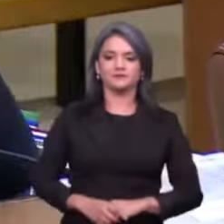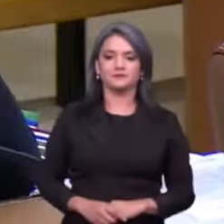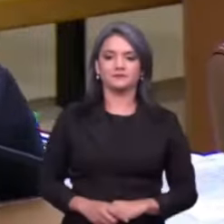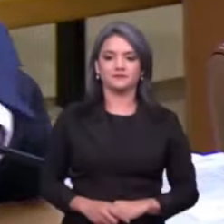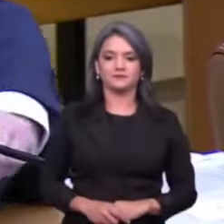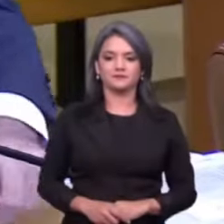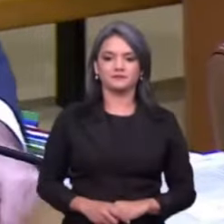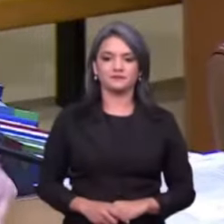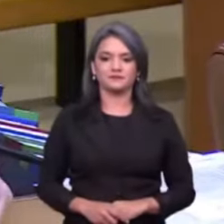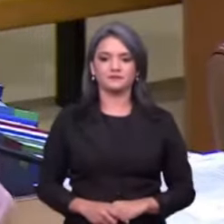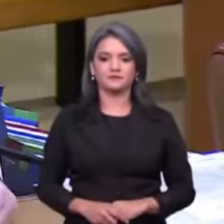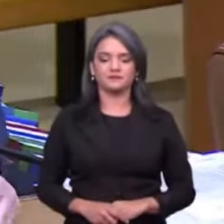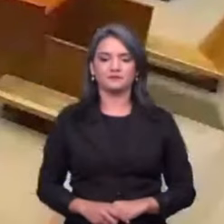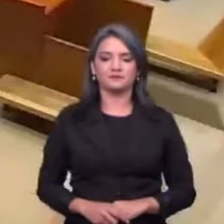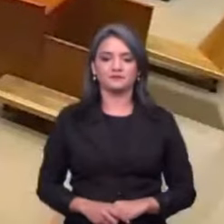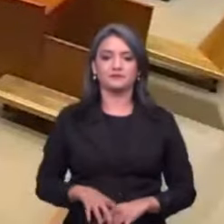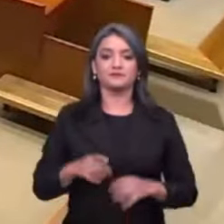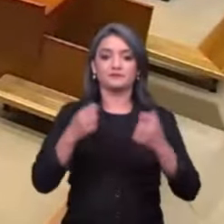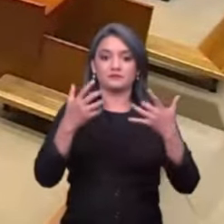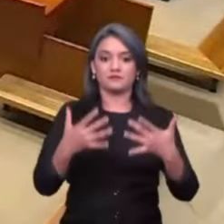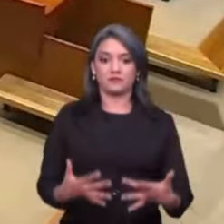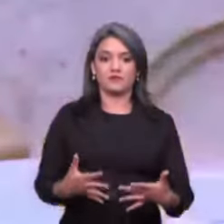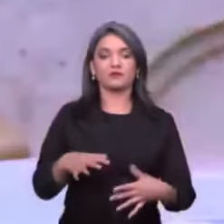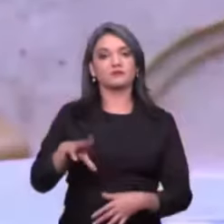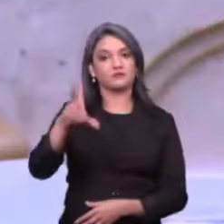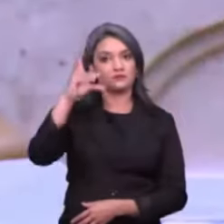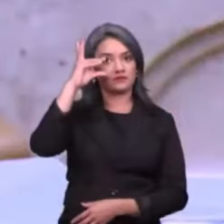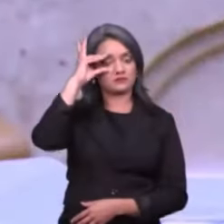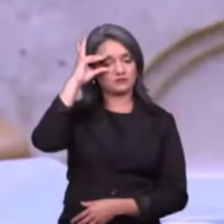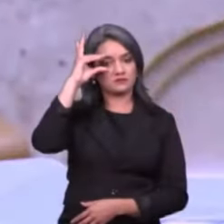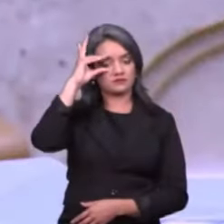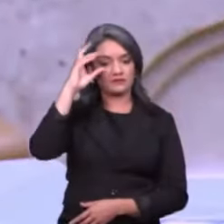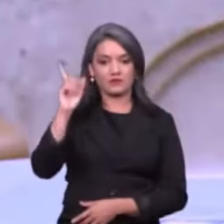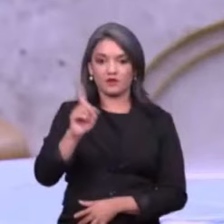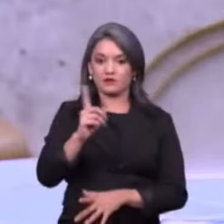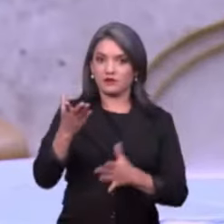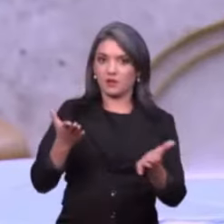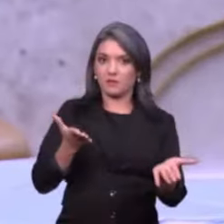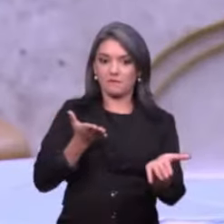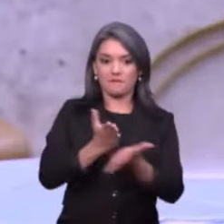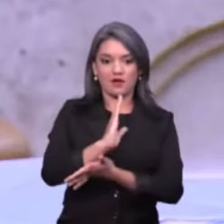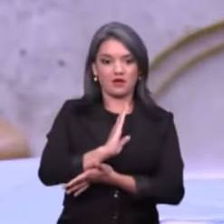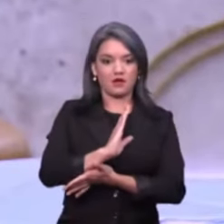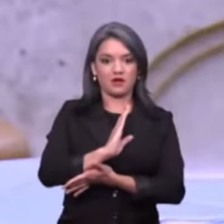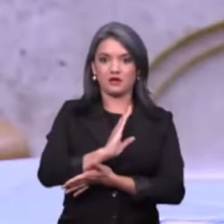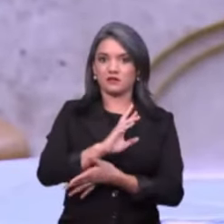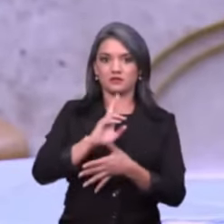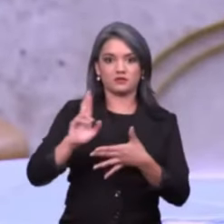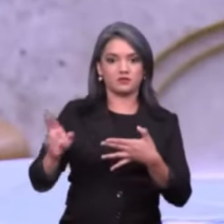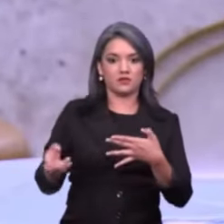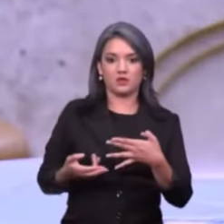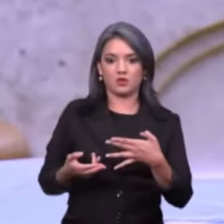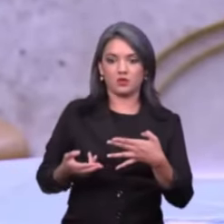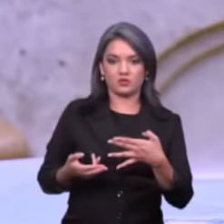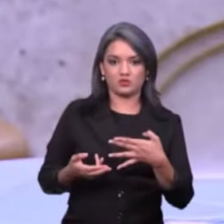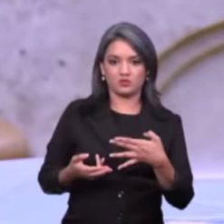Só para ter claro, ministro André, Vossa Excelência, então, julga improcedente o pedido de inconstitucionalidade,